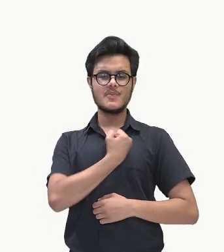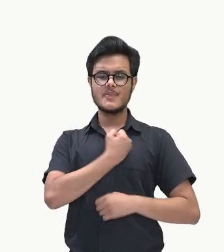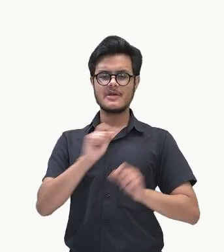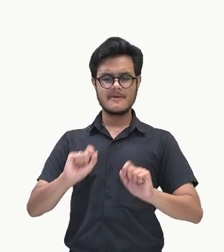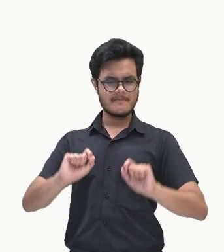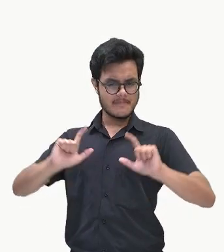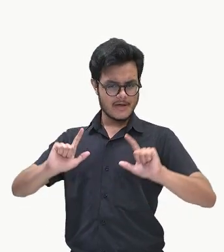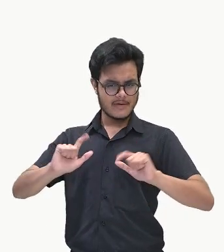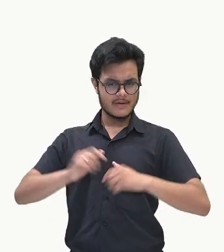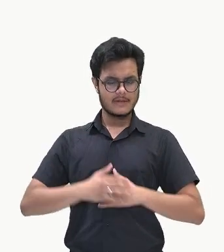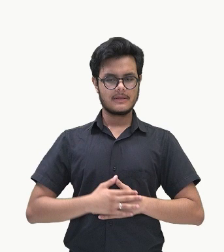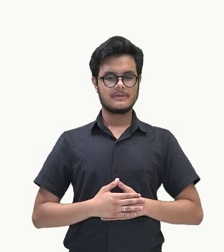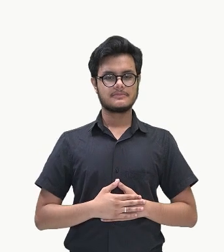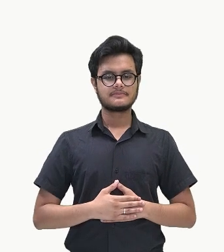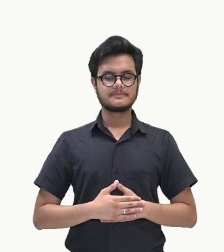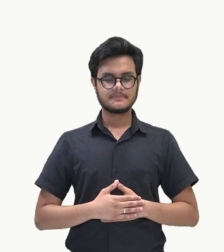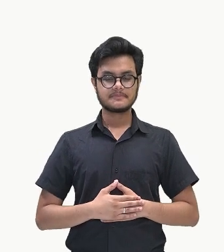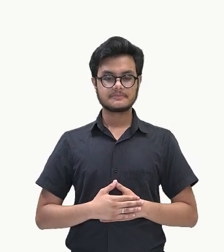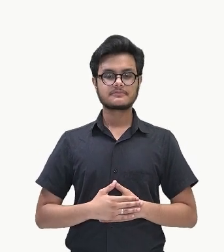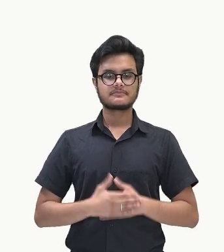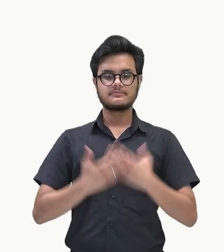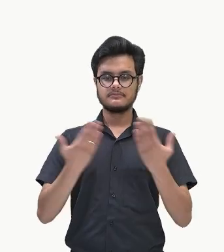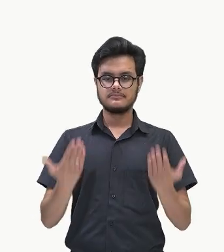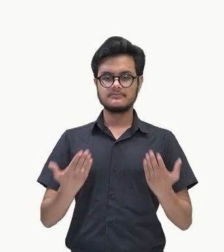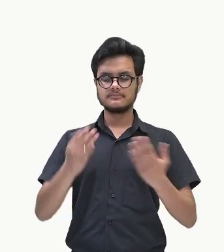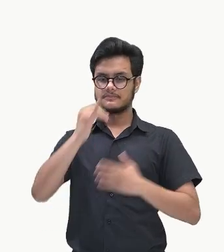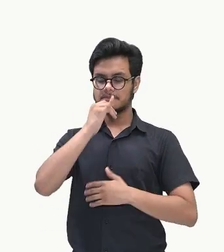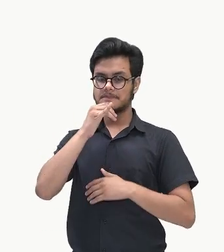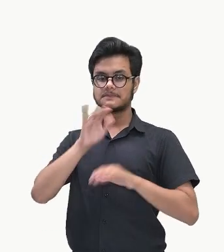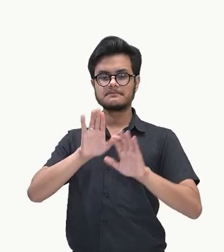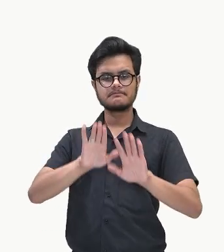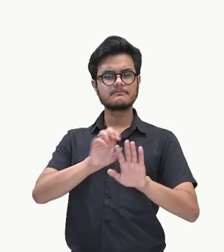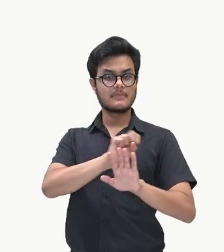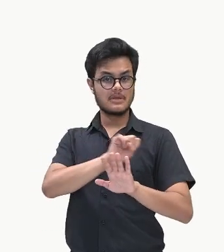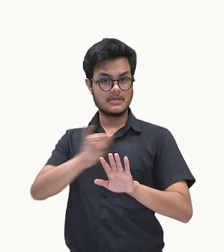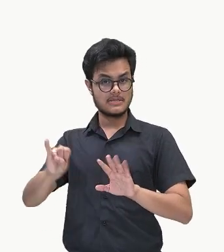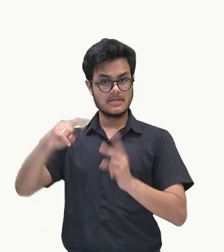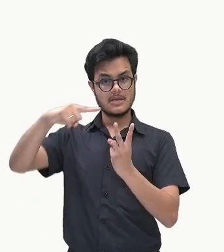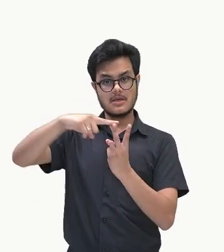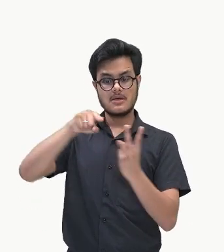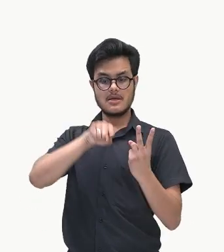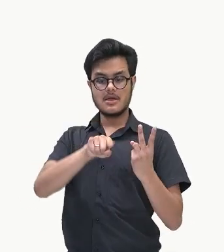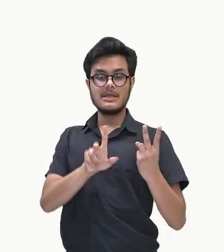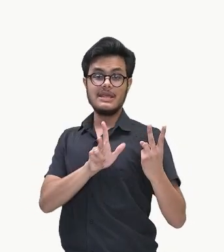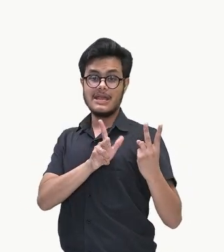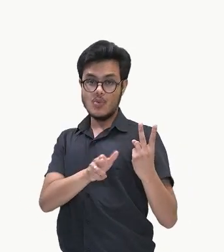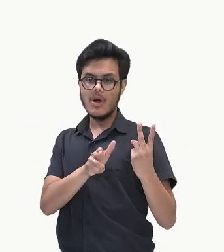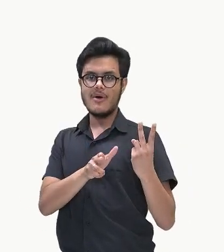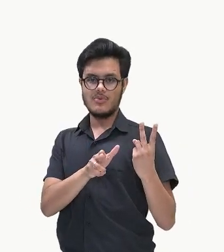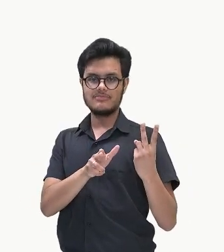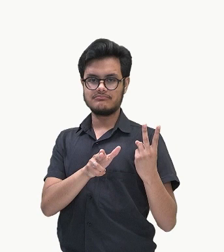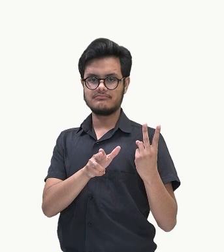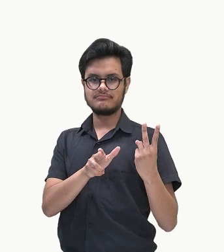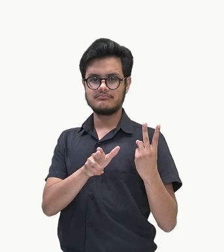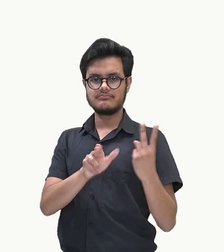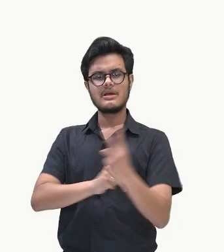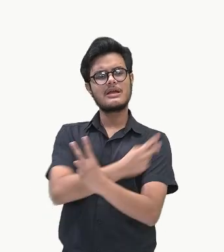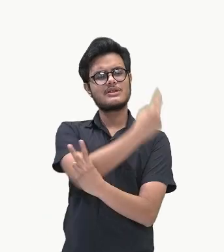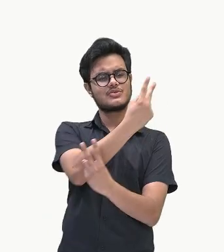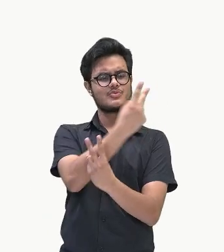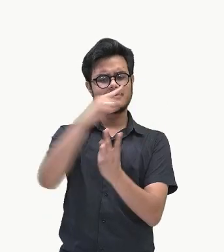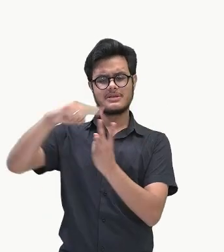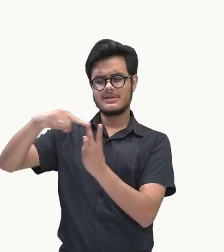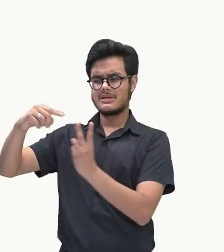Então, vamos lá. Se o meu radicando é igual, tá? Raiz cúbica de 2,